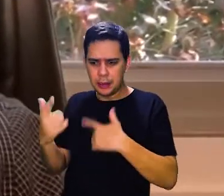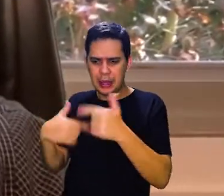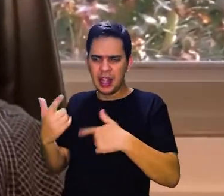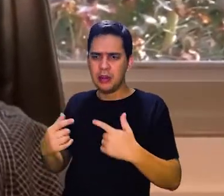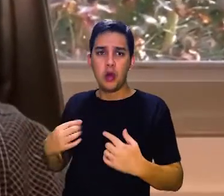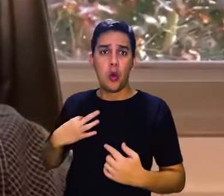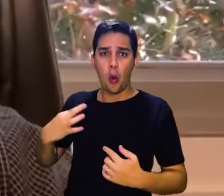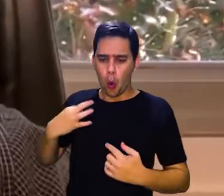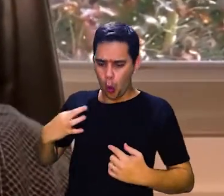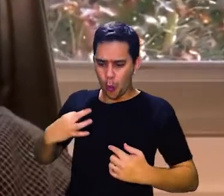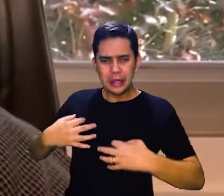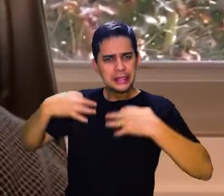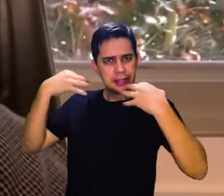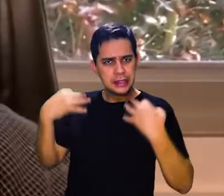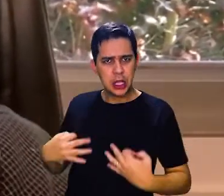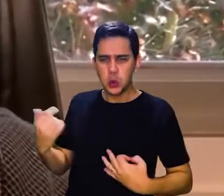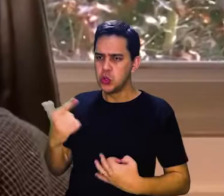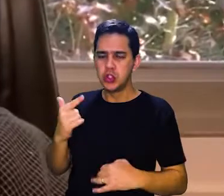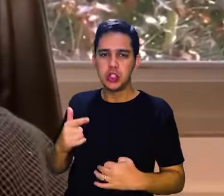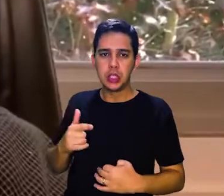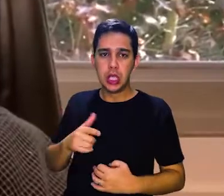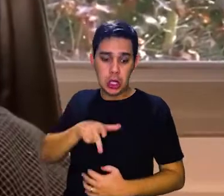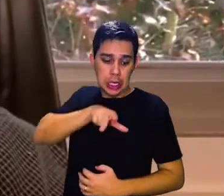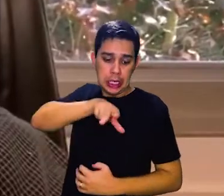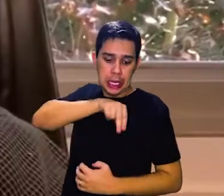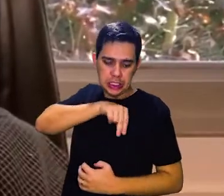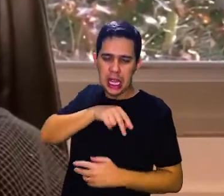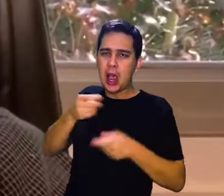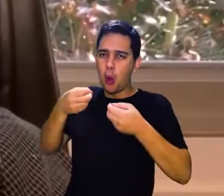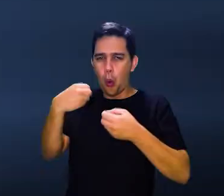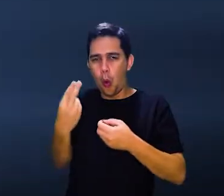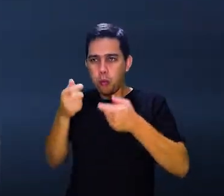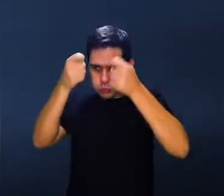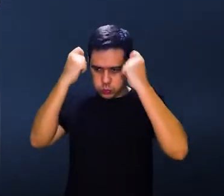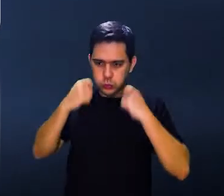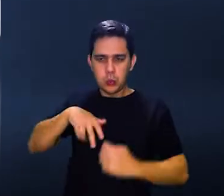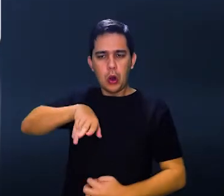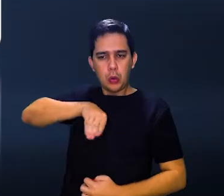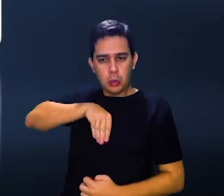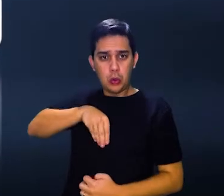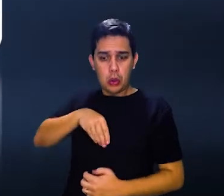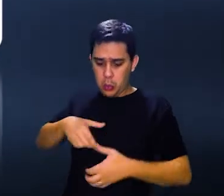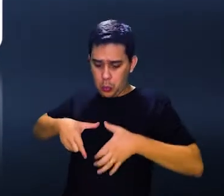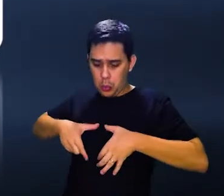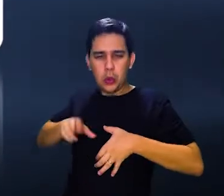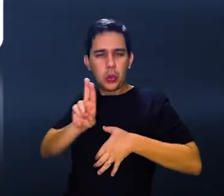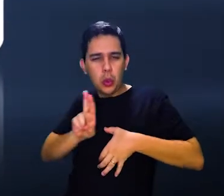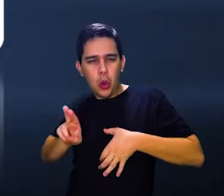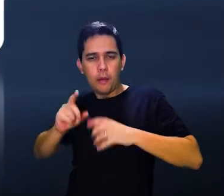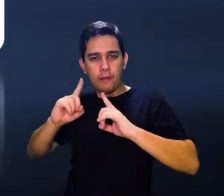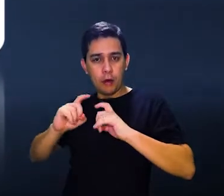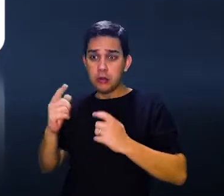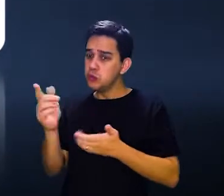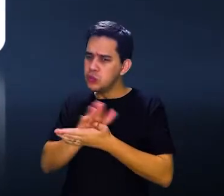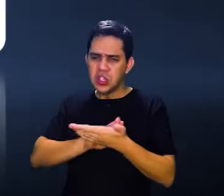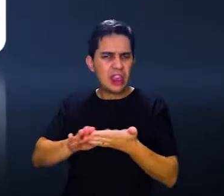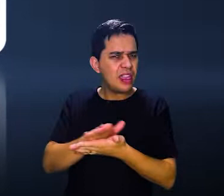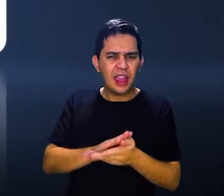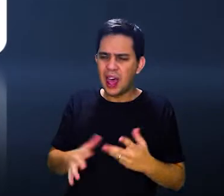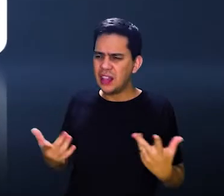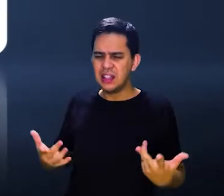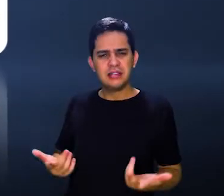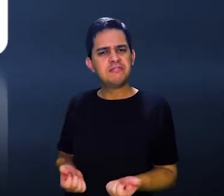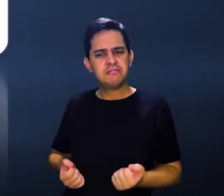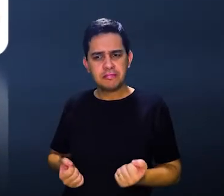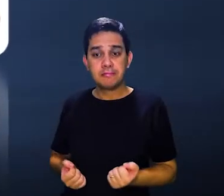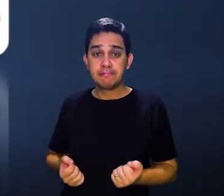usavam crachás. Então, o Ministério Público, depois de instaurar o inquérito, veio a